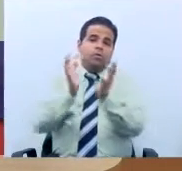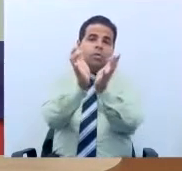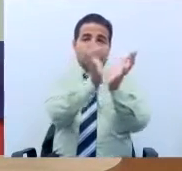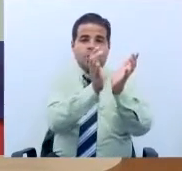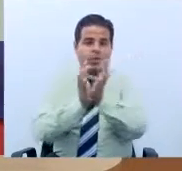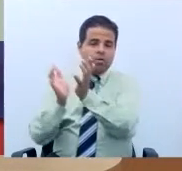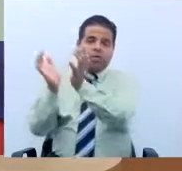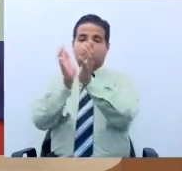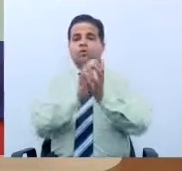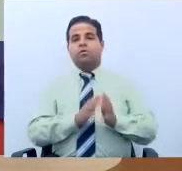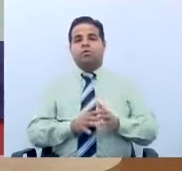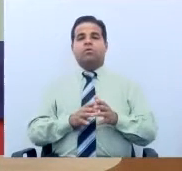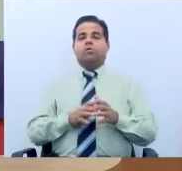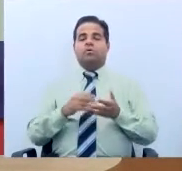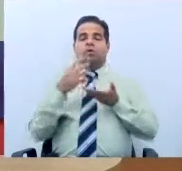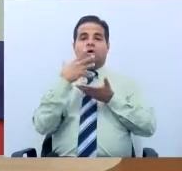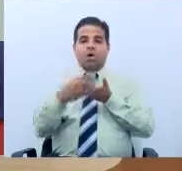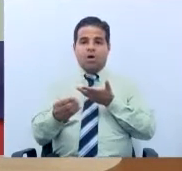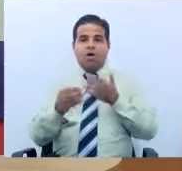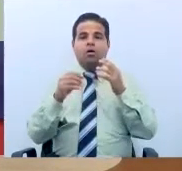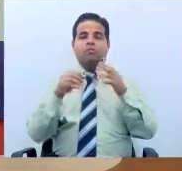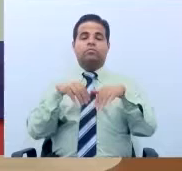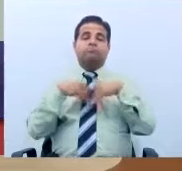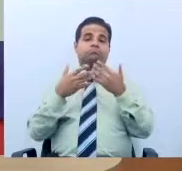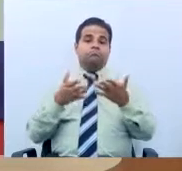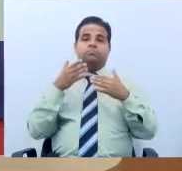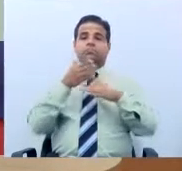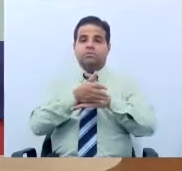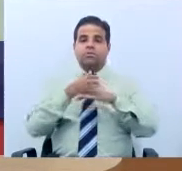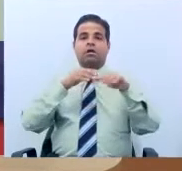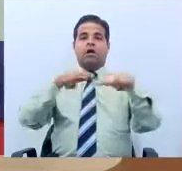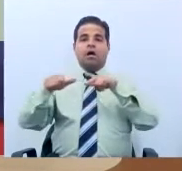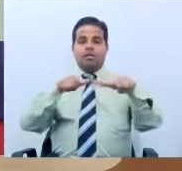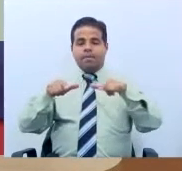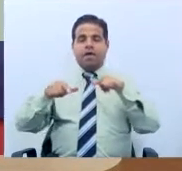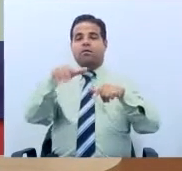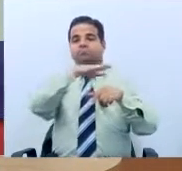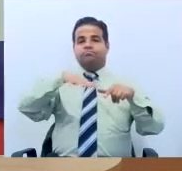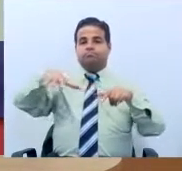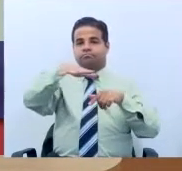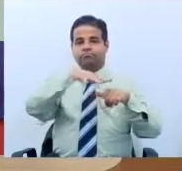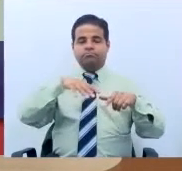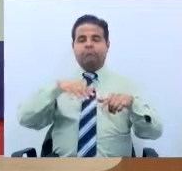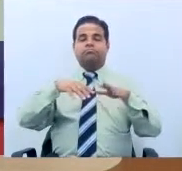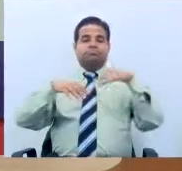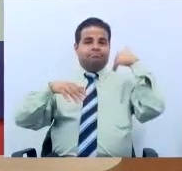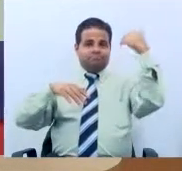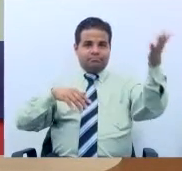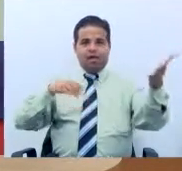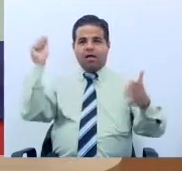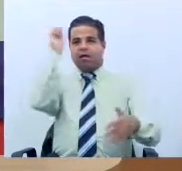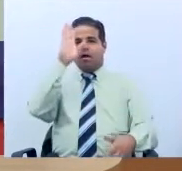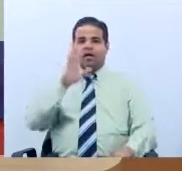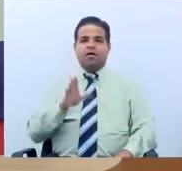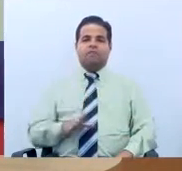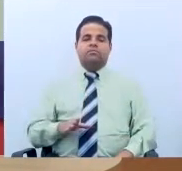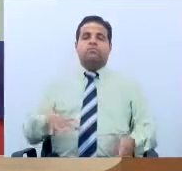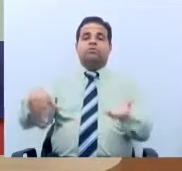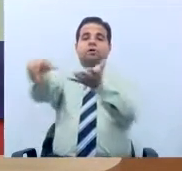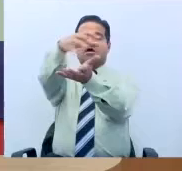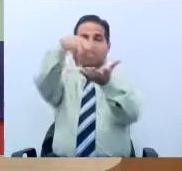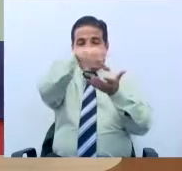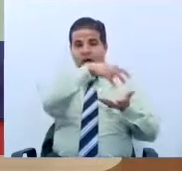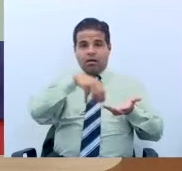ideologicamente militam ou atuam nos setores populares da esquerda brasileira, nos